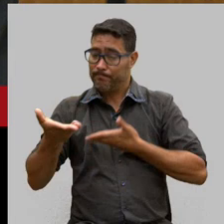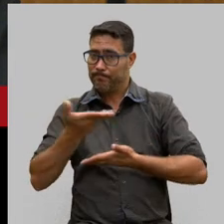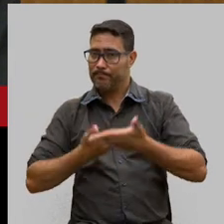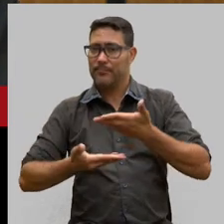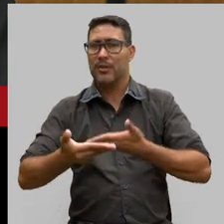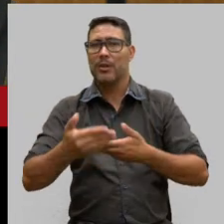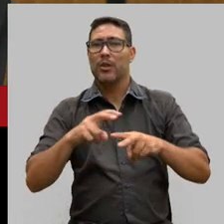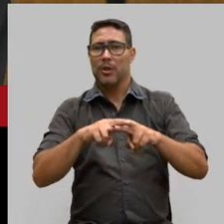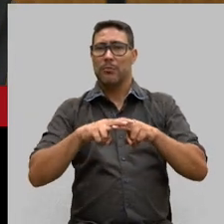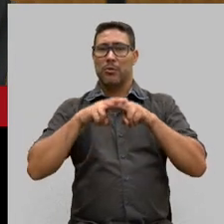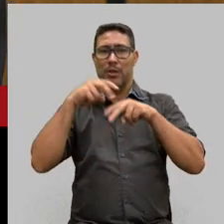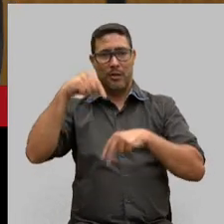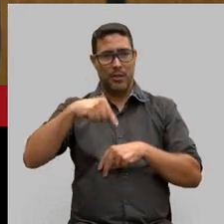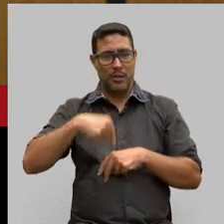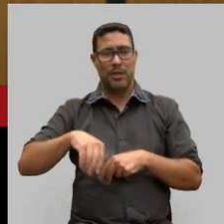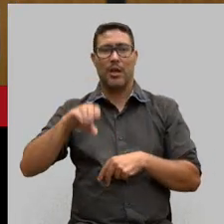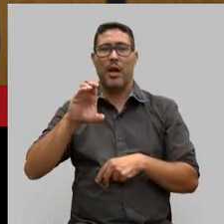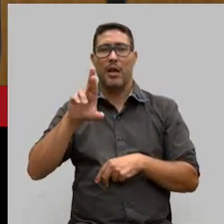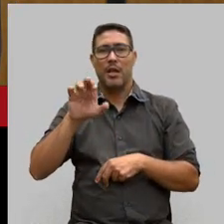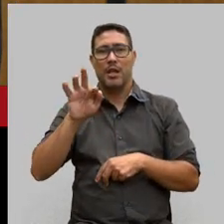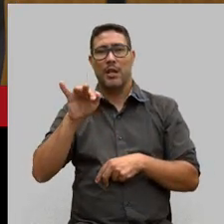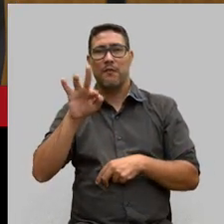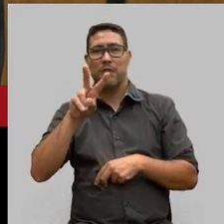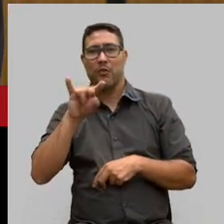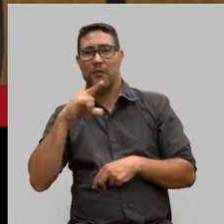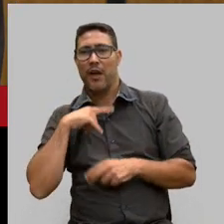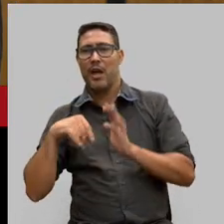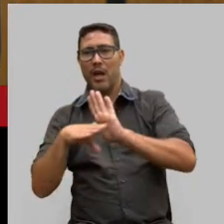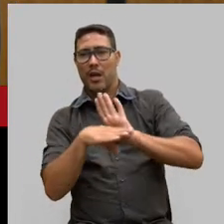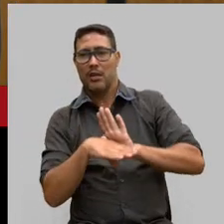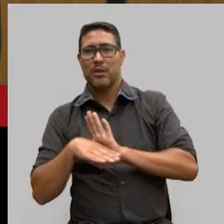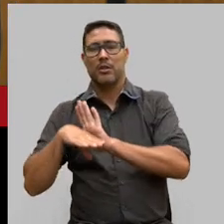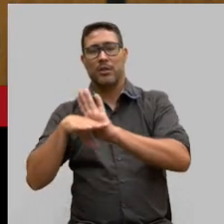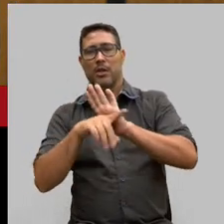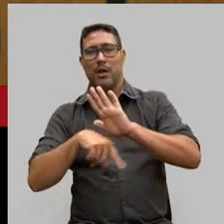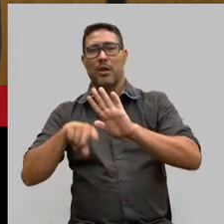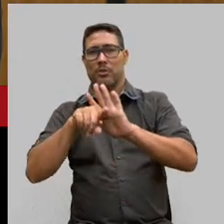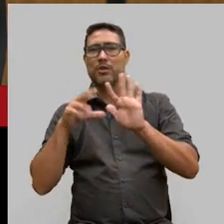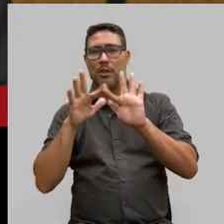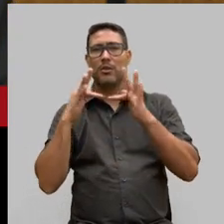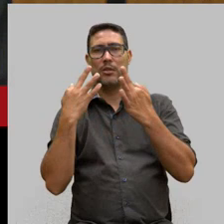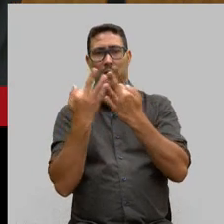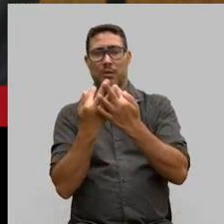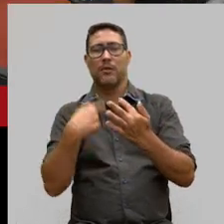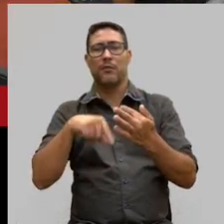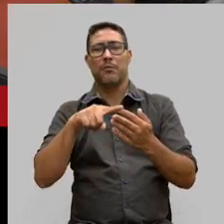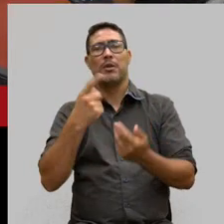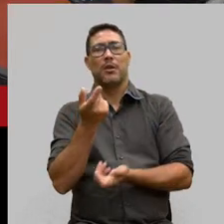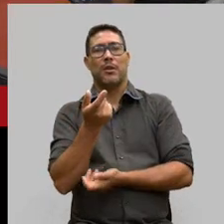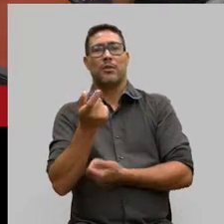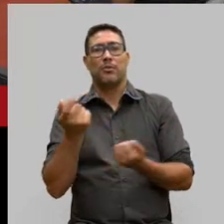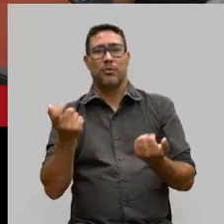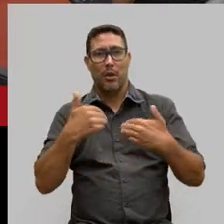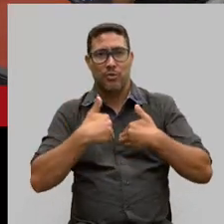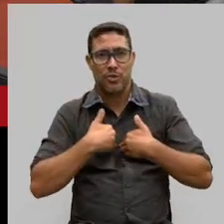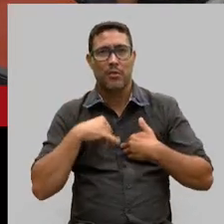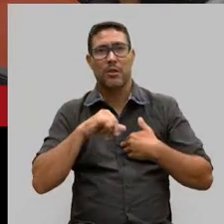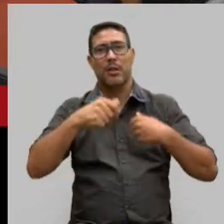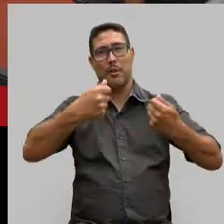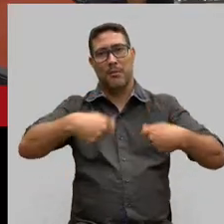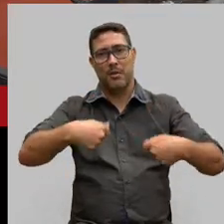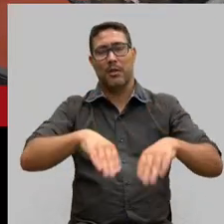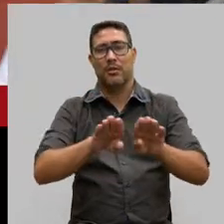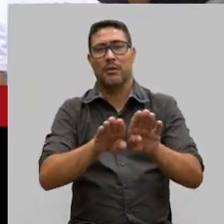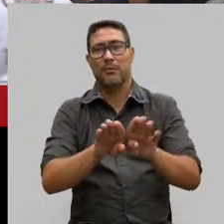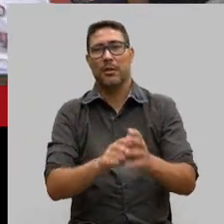para ajudar esta casa Legislativa e também as famílias de autistas nas demandas que precisarem obrigado